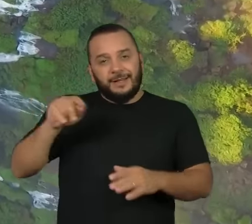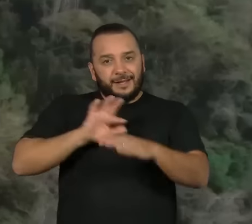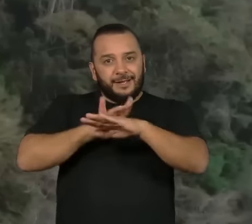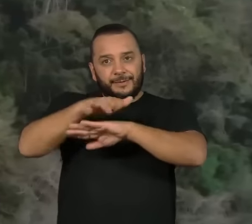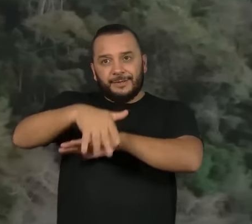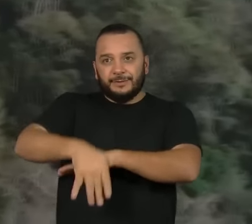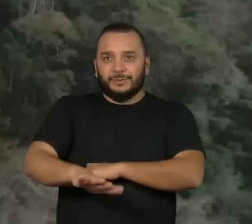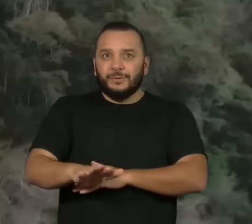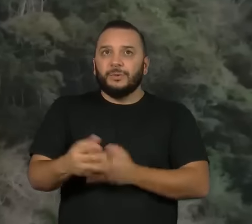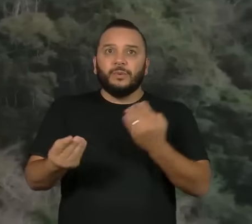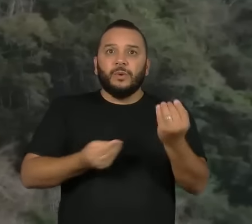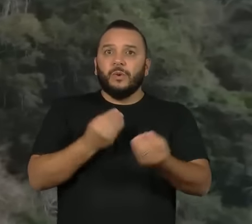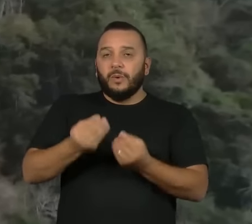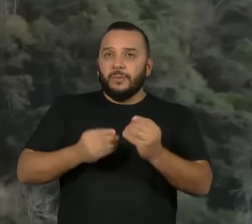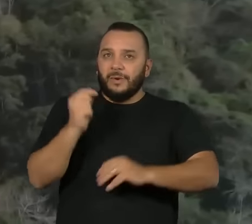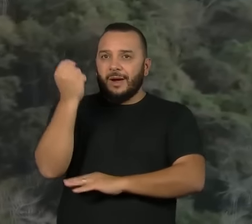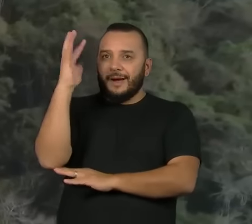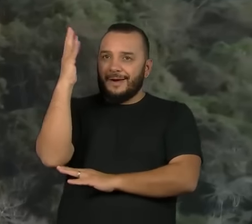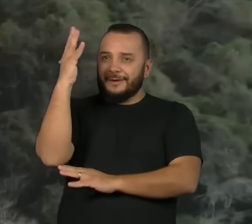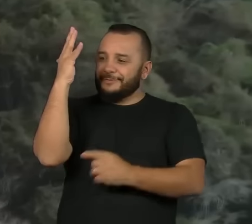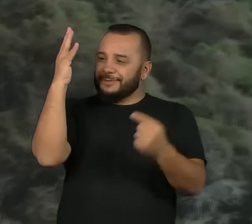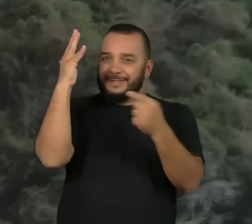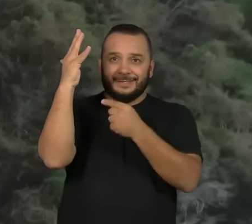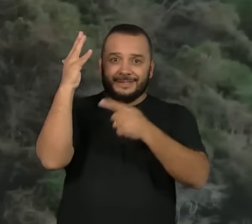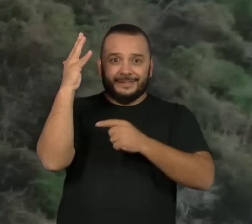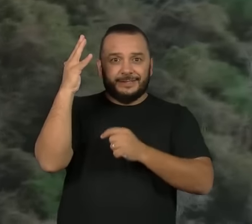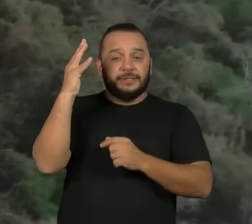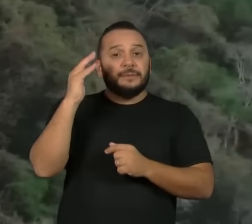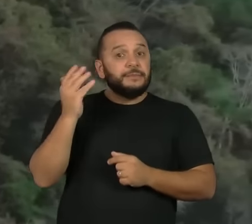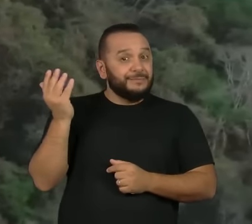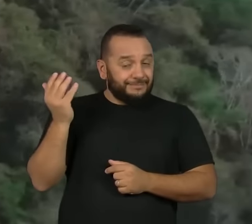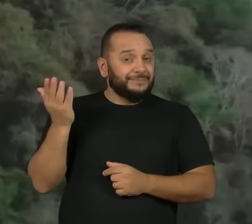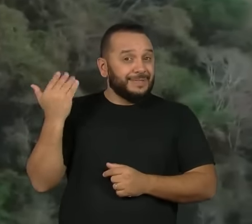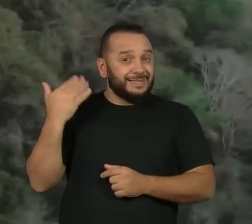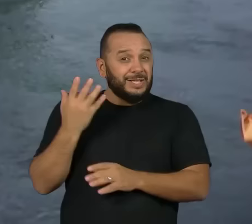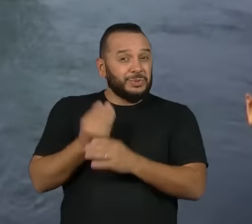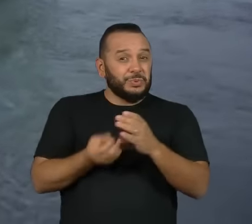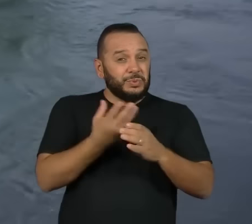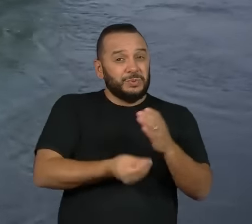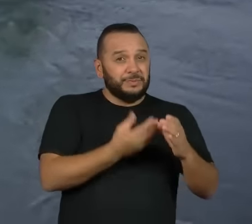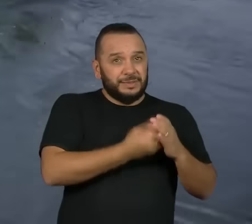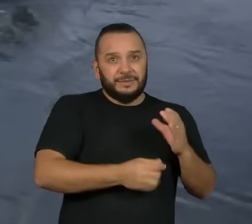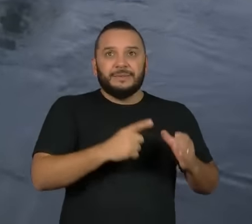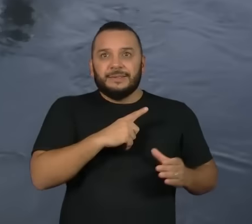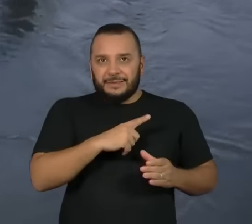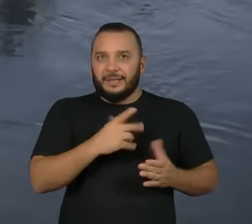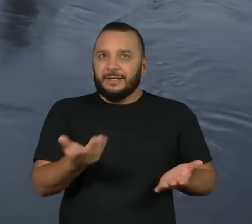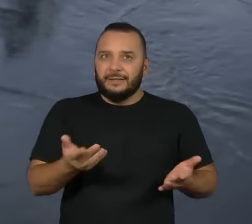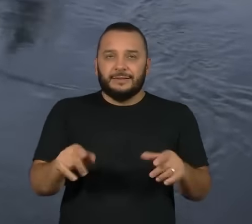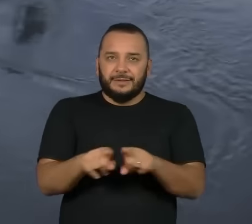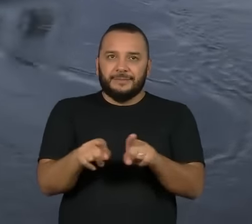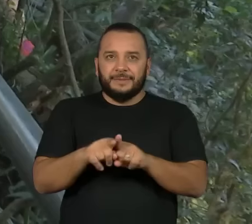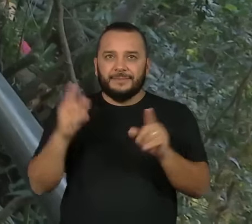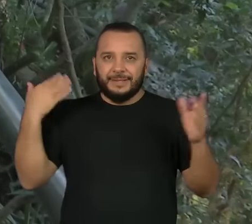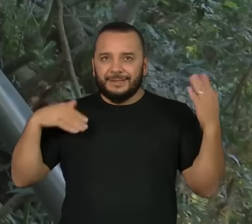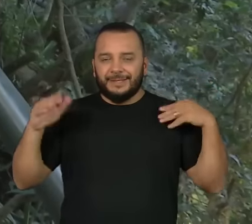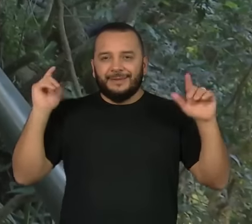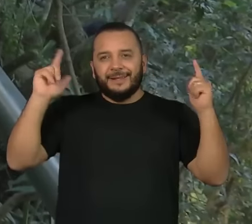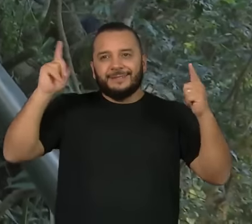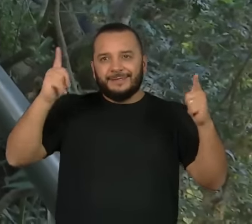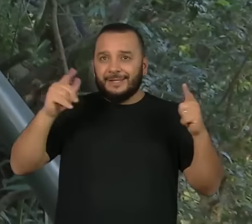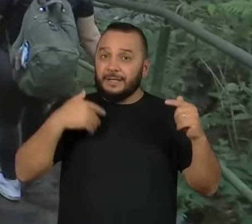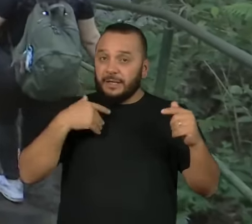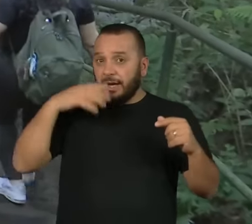Iguaçu, as espécies de árvores que praticamente desapareceram do entorno e um passeio que une diversão à